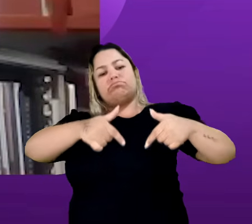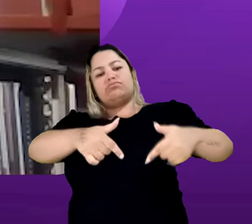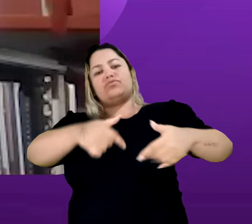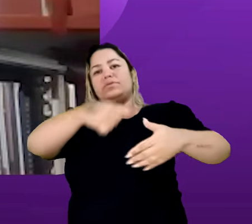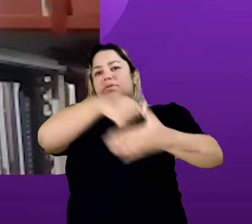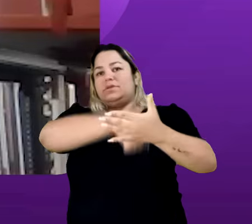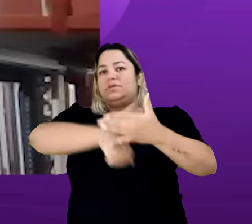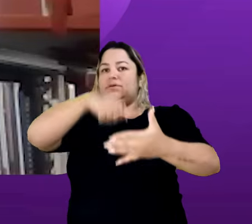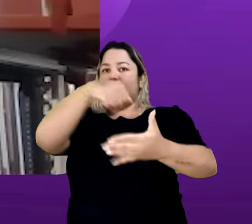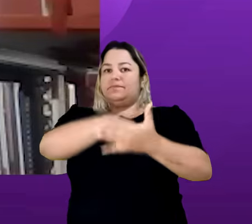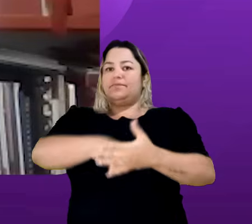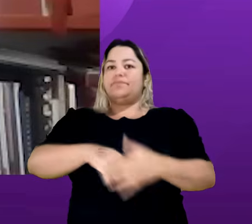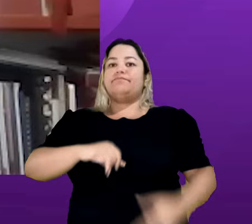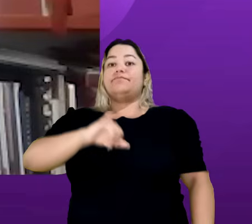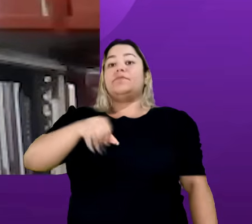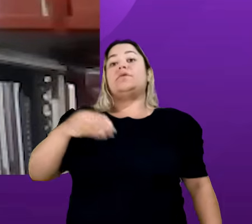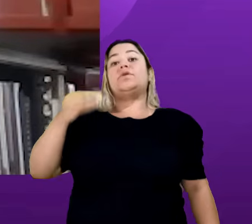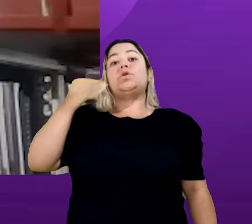movimento sindical,